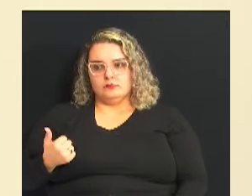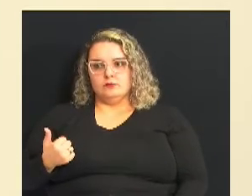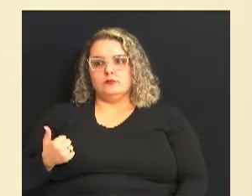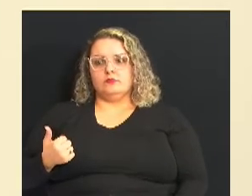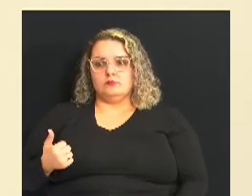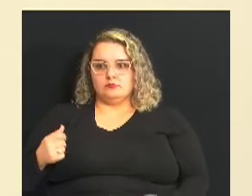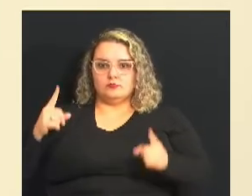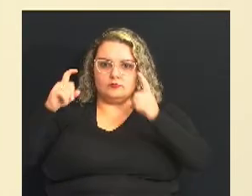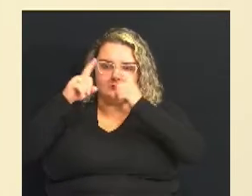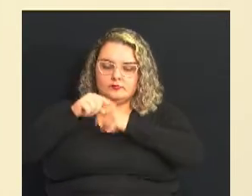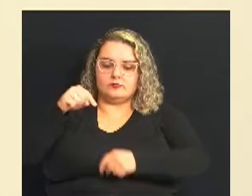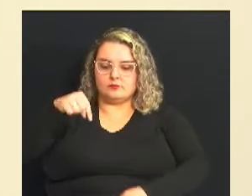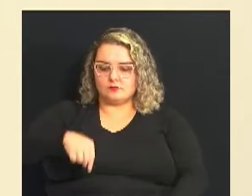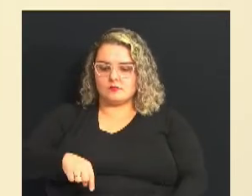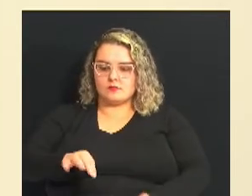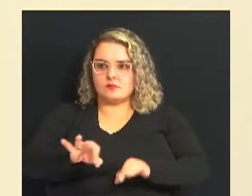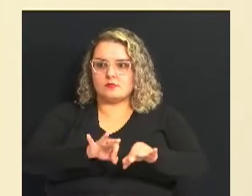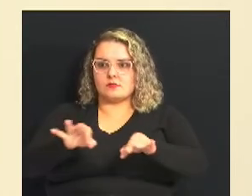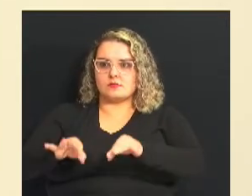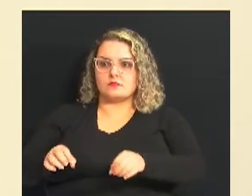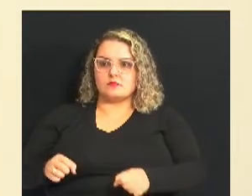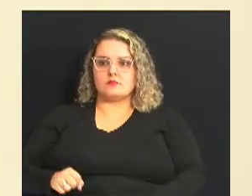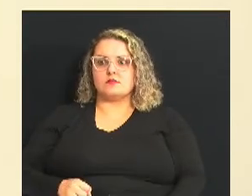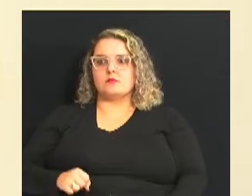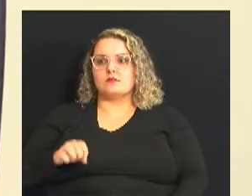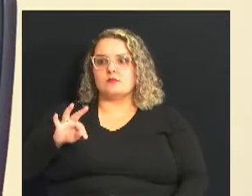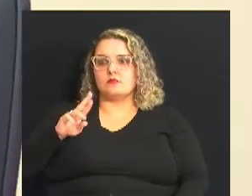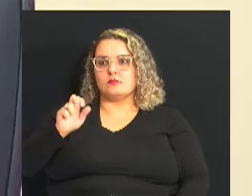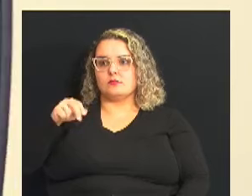casa ficasse em ordem para as transmissões.